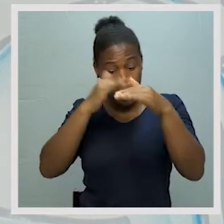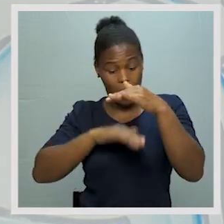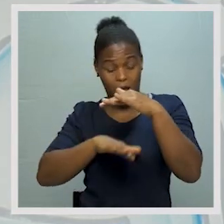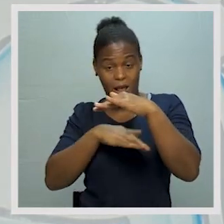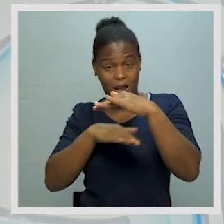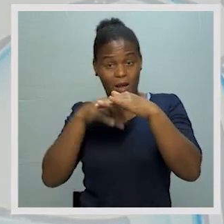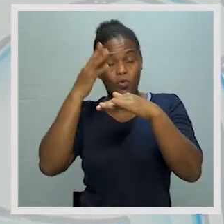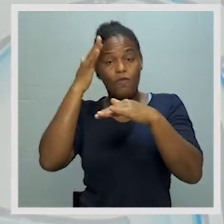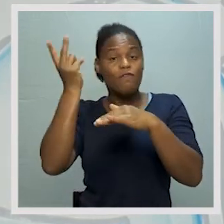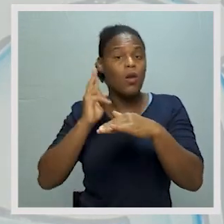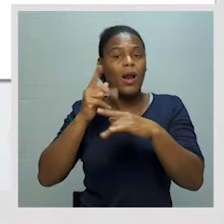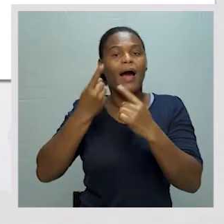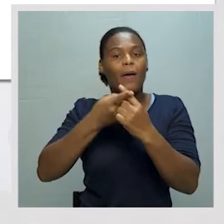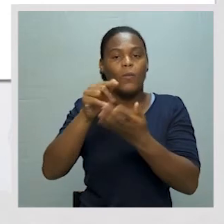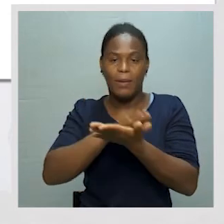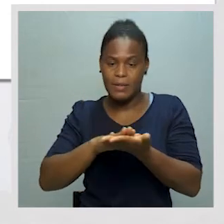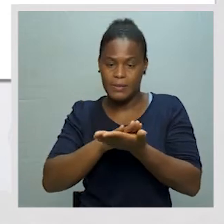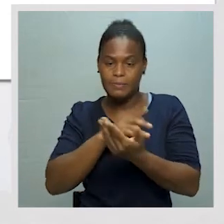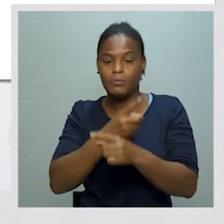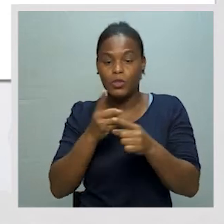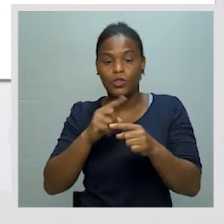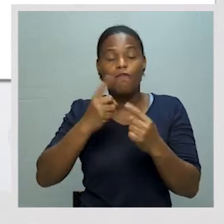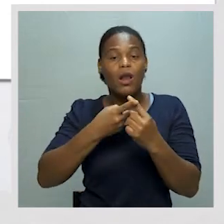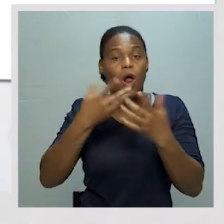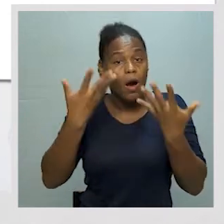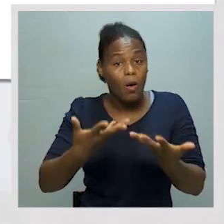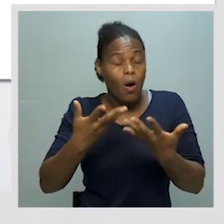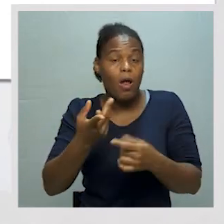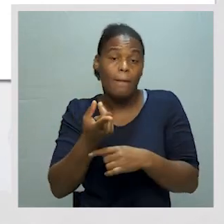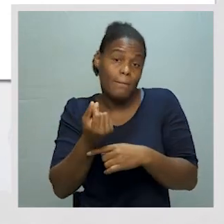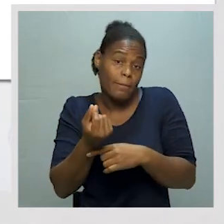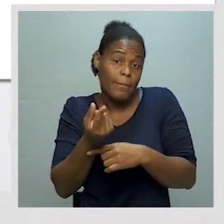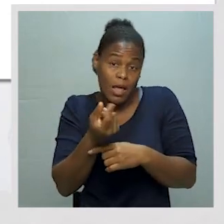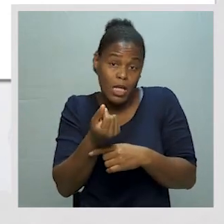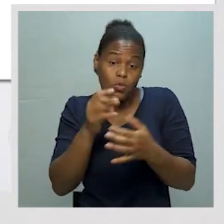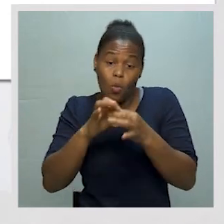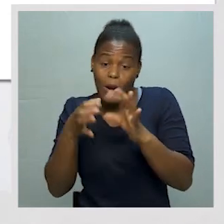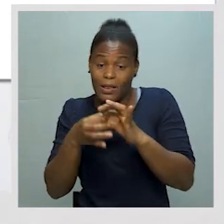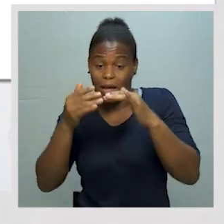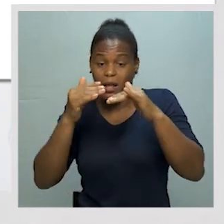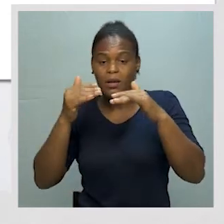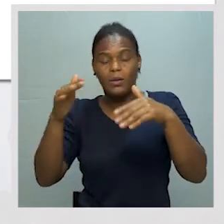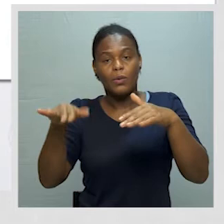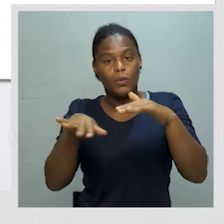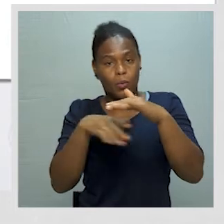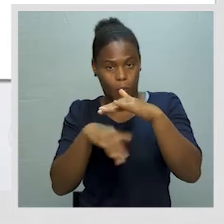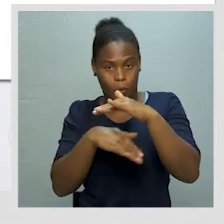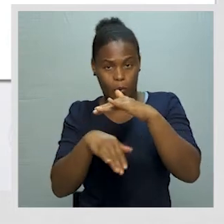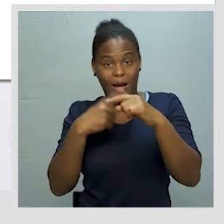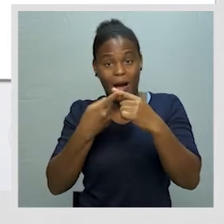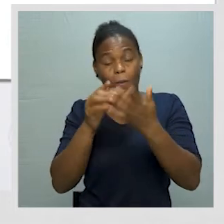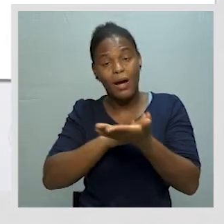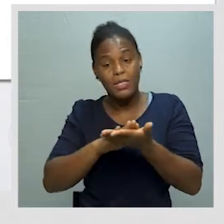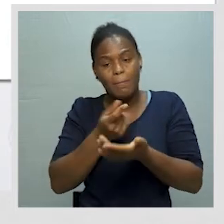o valor do ano base. Por isso, o valor atual é preços correntes. E no denominador fica o ano base,